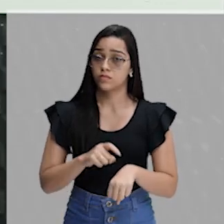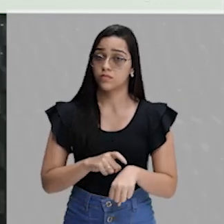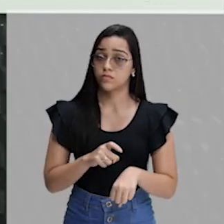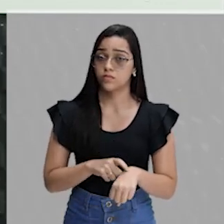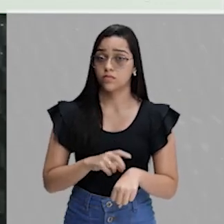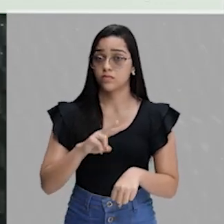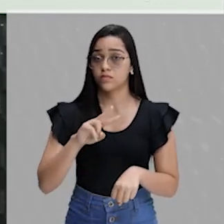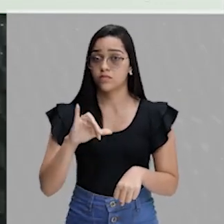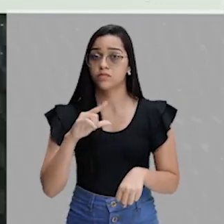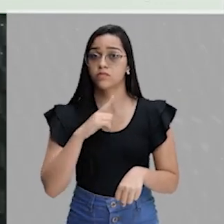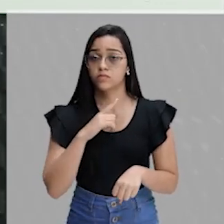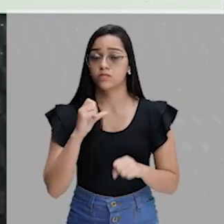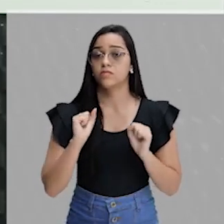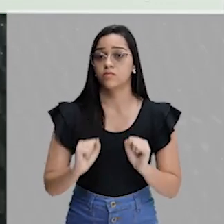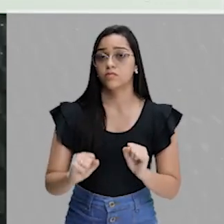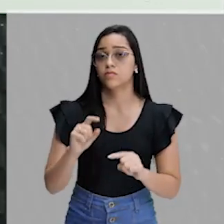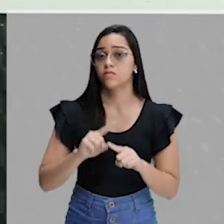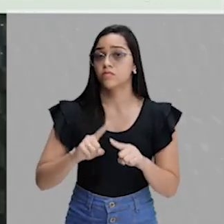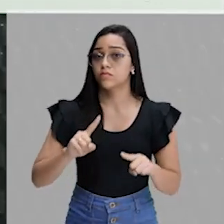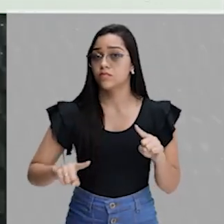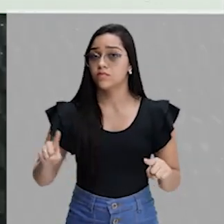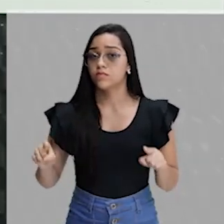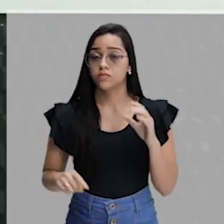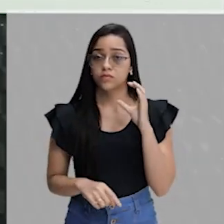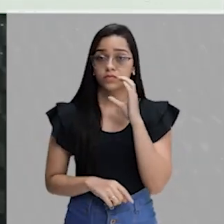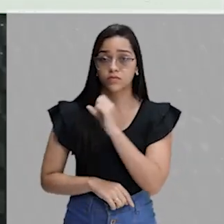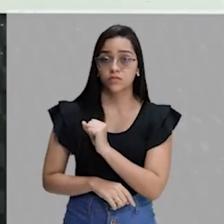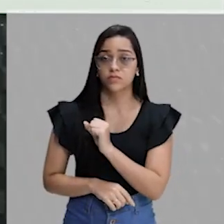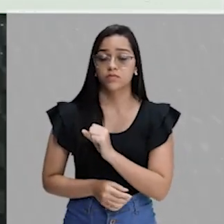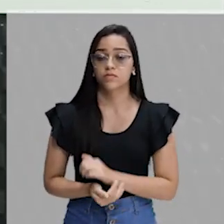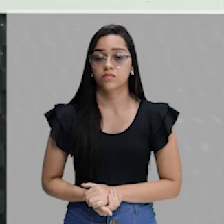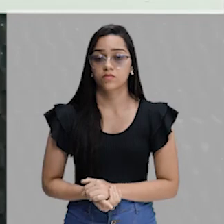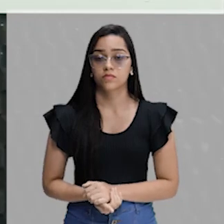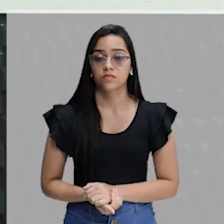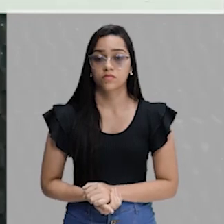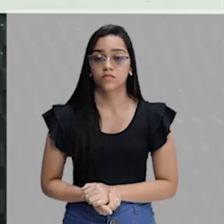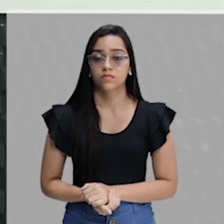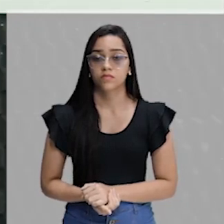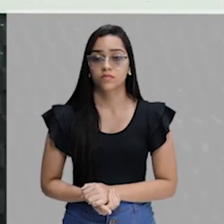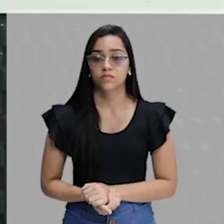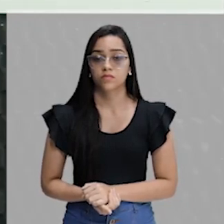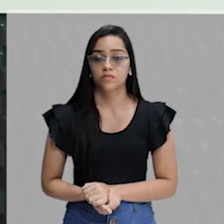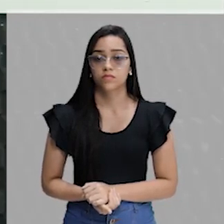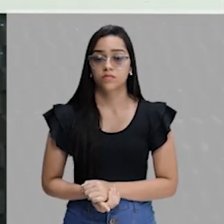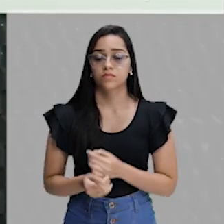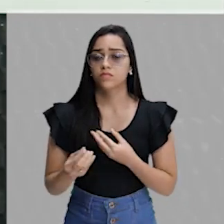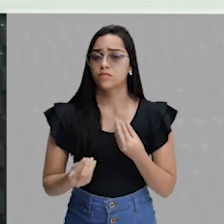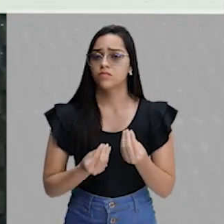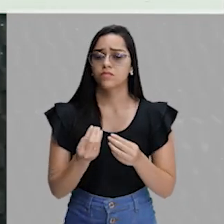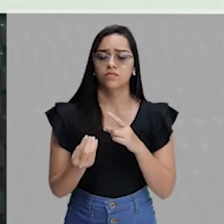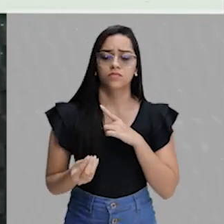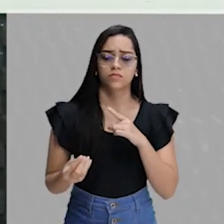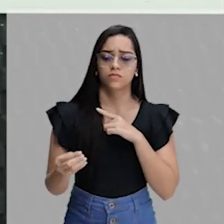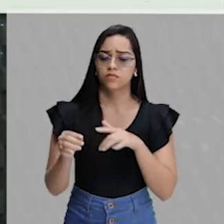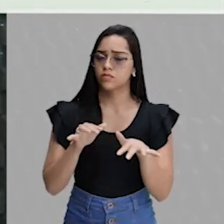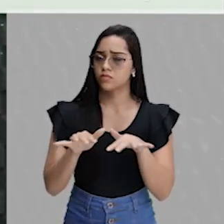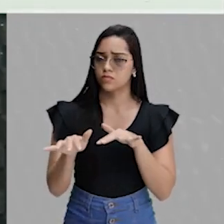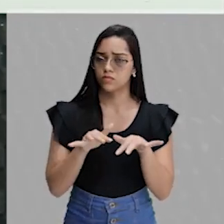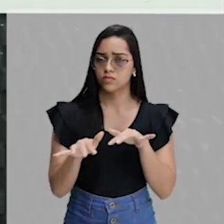aí tenha que variar a sua velocidade, ok? Então, é o seguinte, como trata-se de um